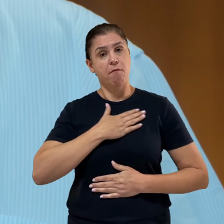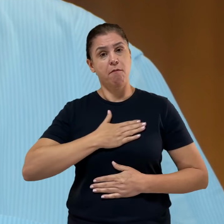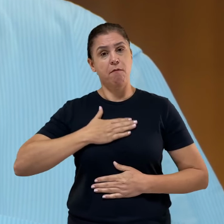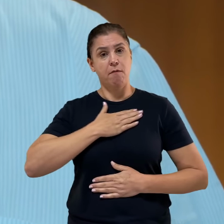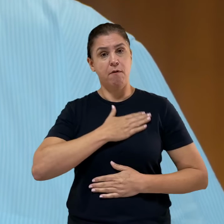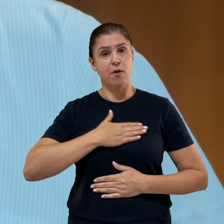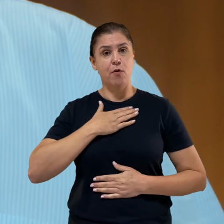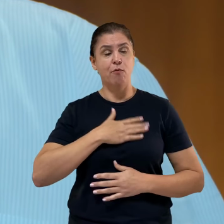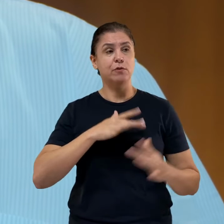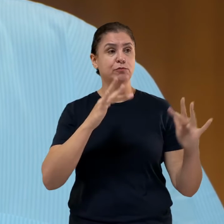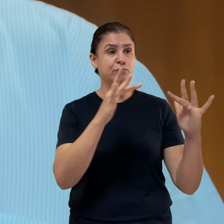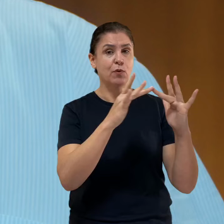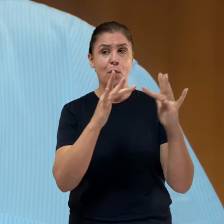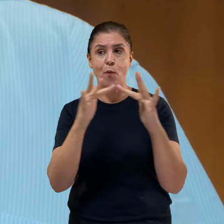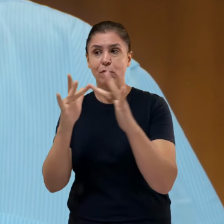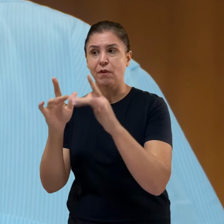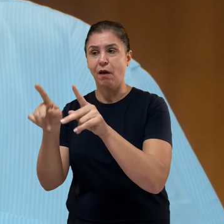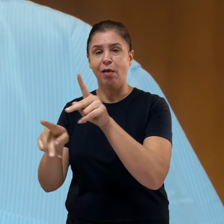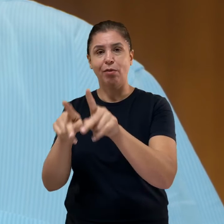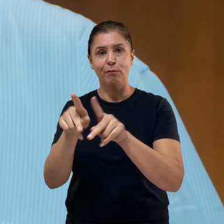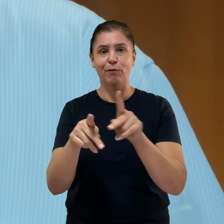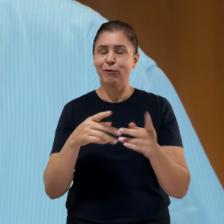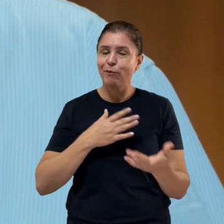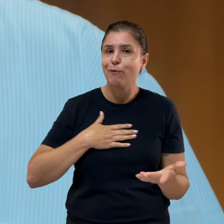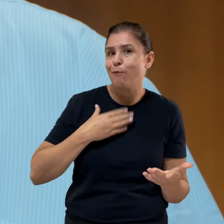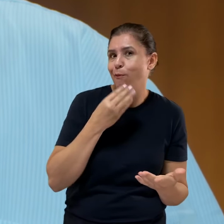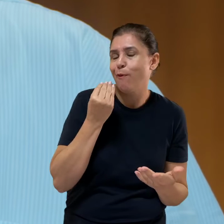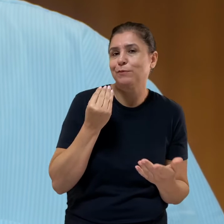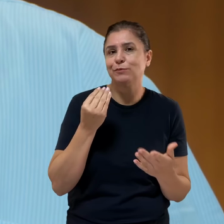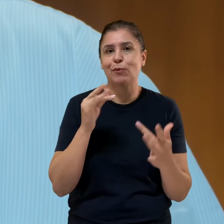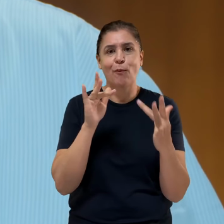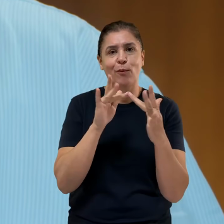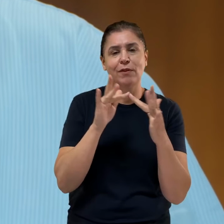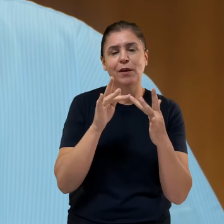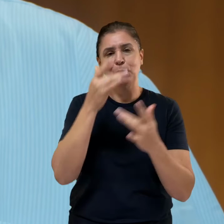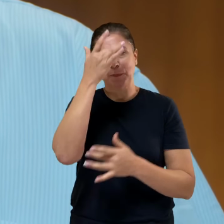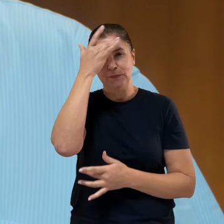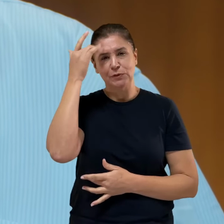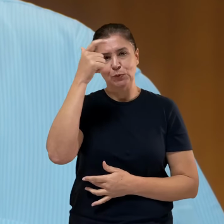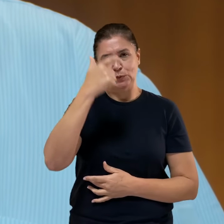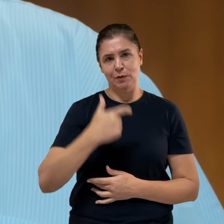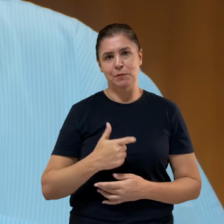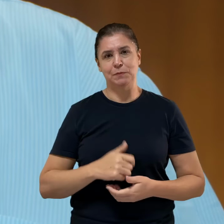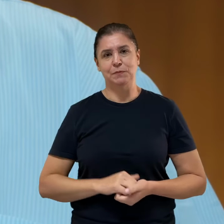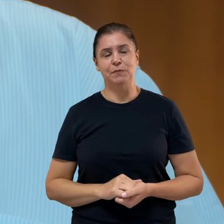eu gosto muito do contato com o povo. Gosto do contato. Contato pessoal.